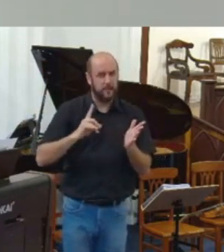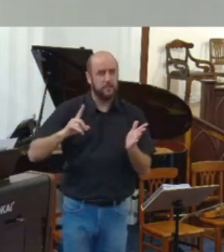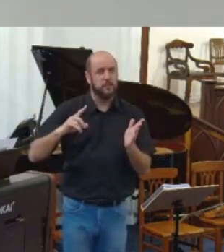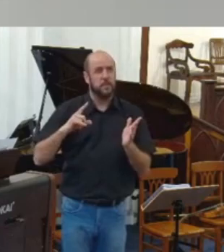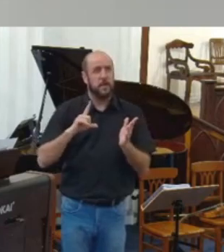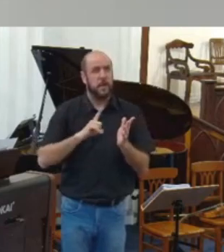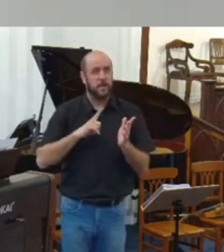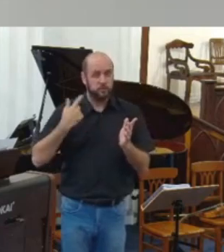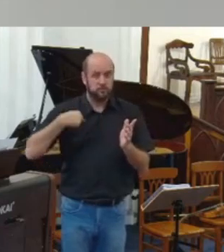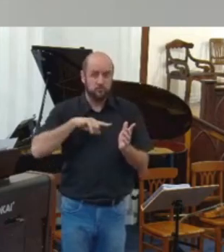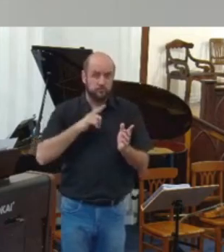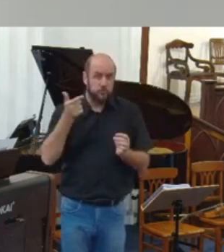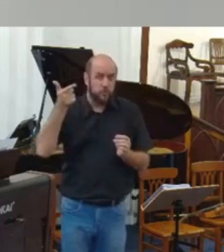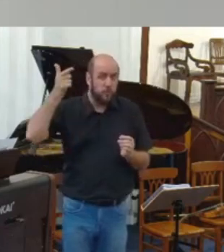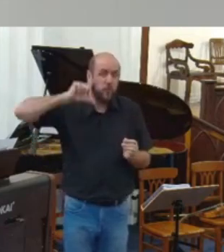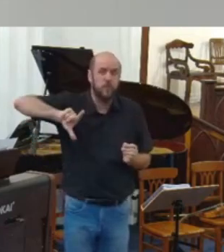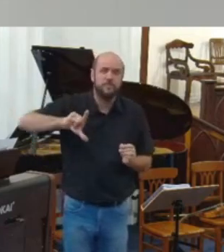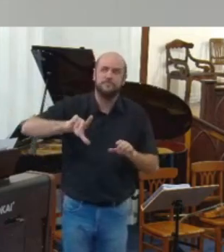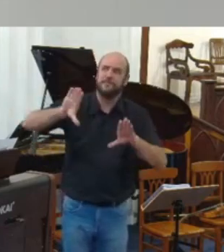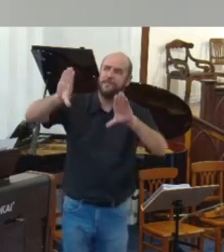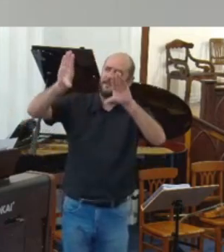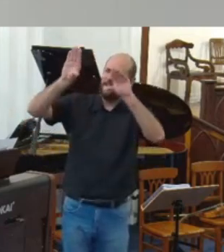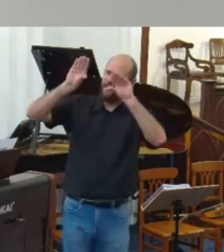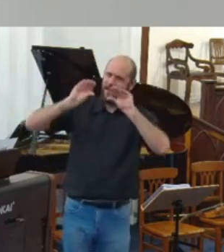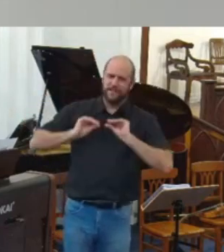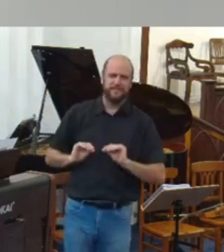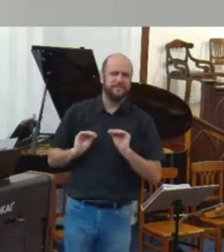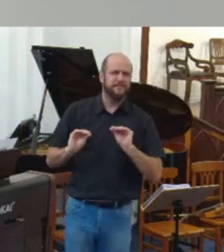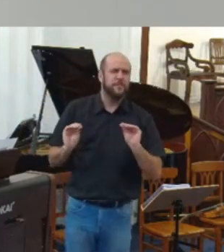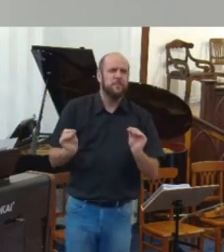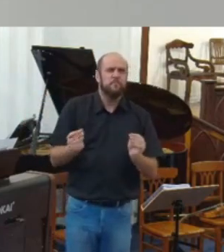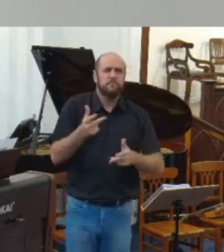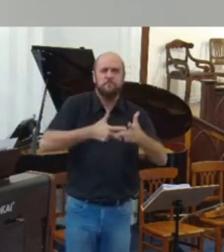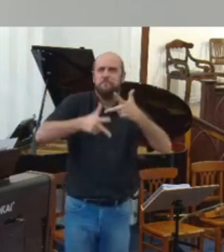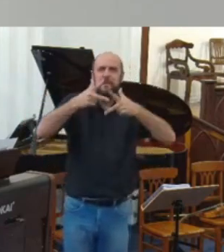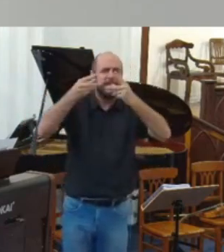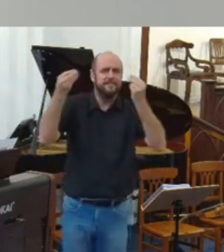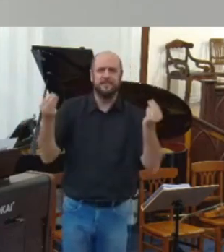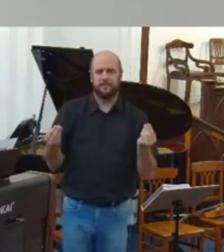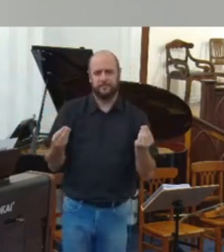nós estamos alcançando, recebendo um grande